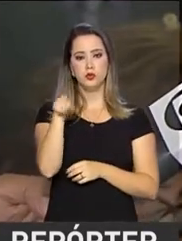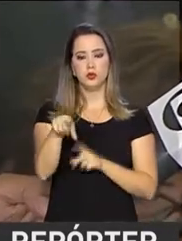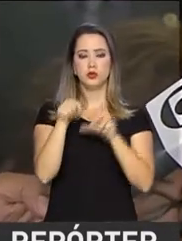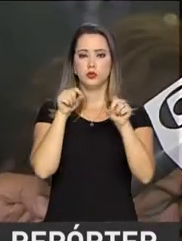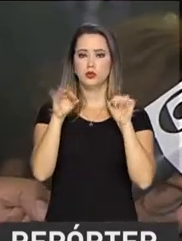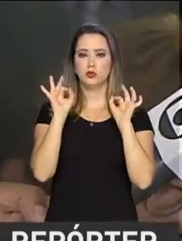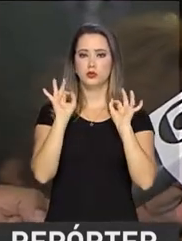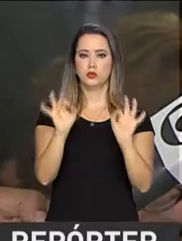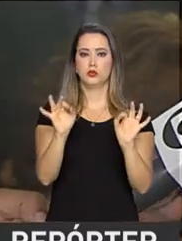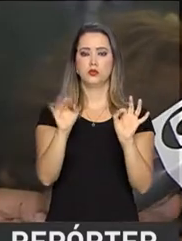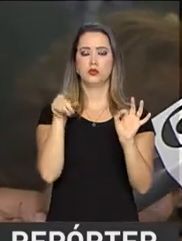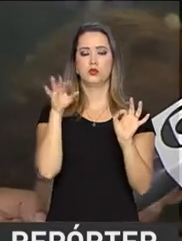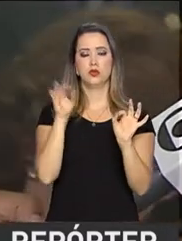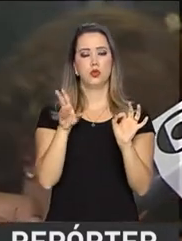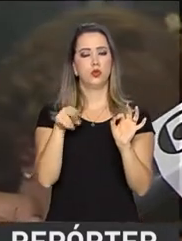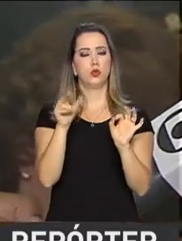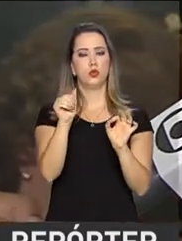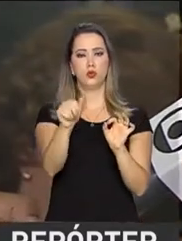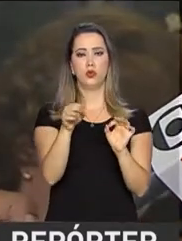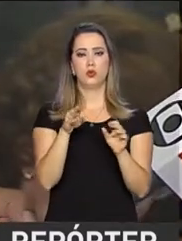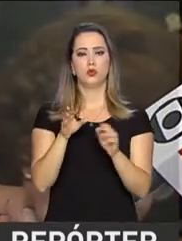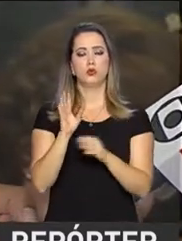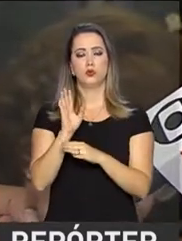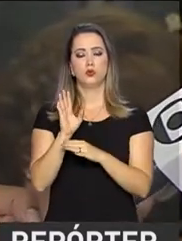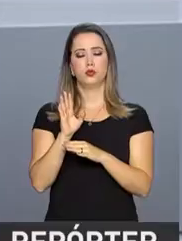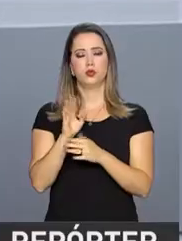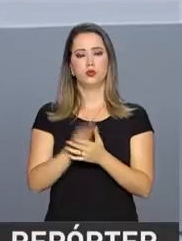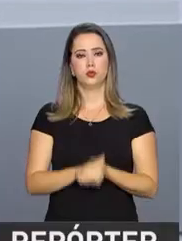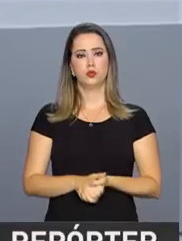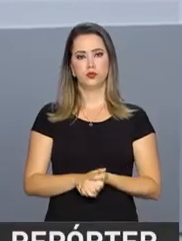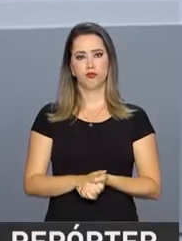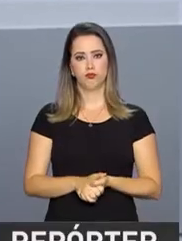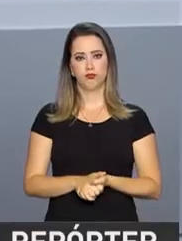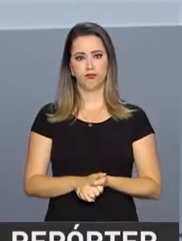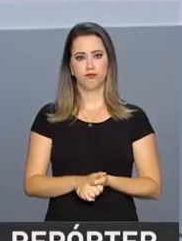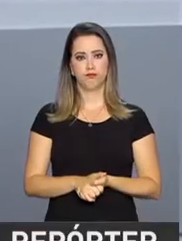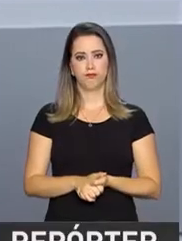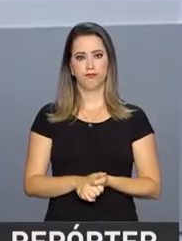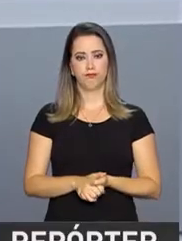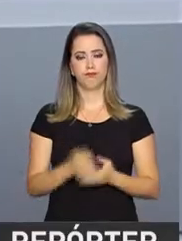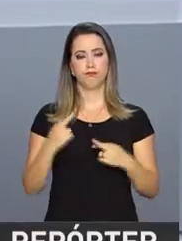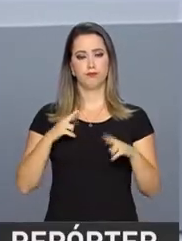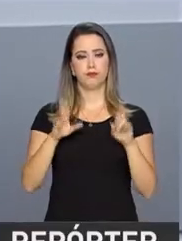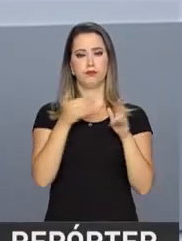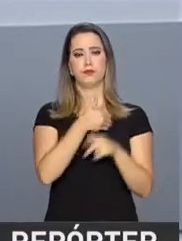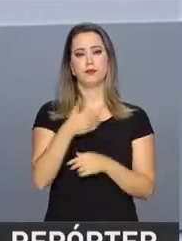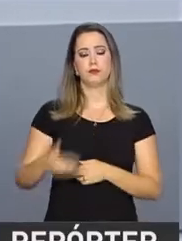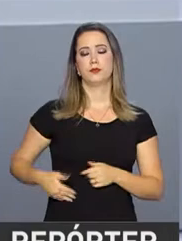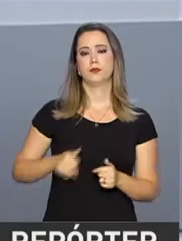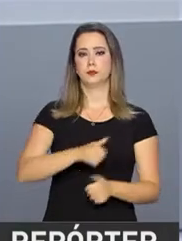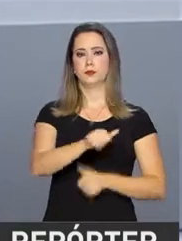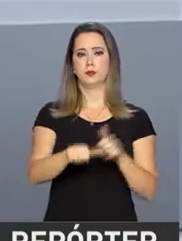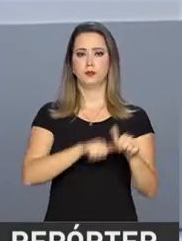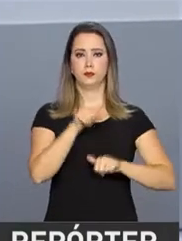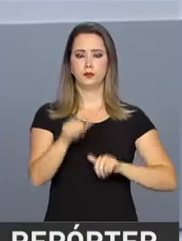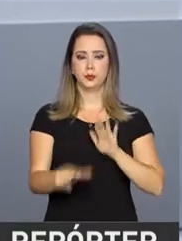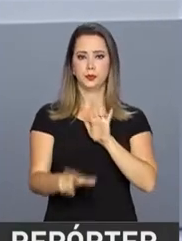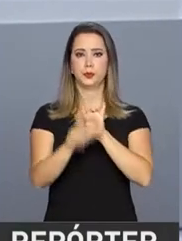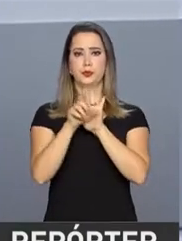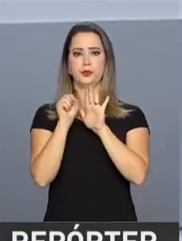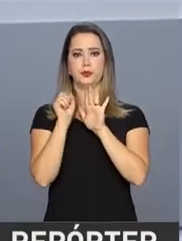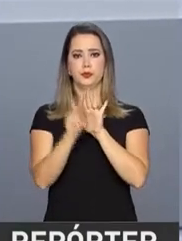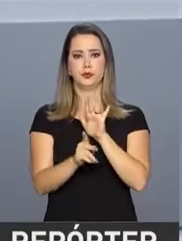e essenciais nunca falta para o brasil a expectativa do governo é que as mudanças nas regras da